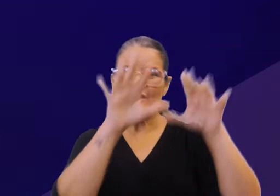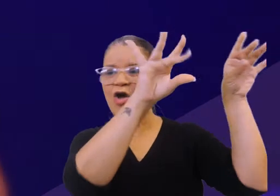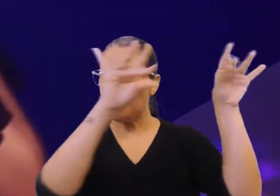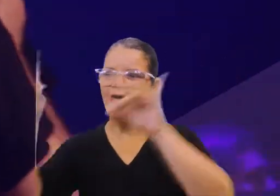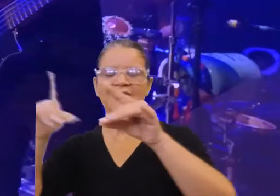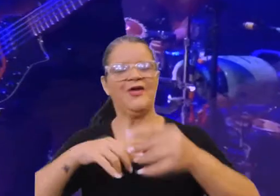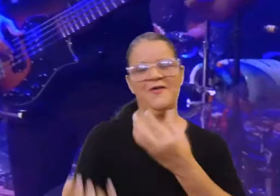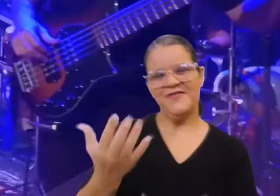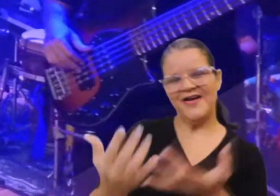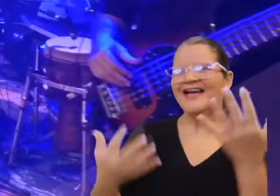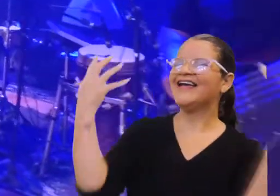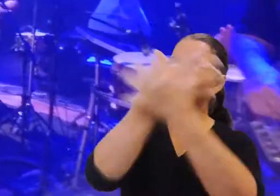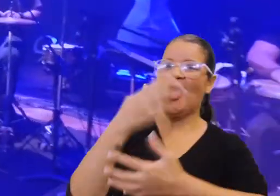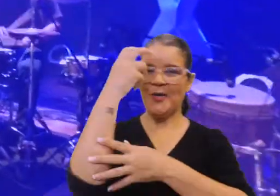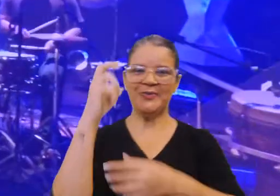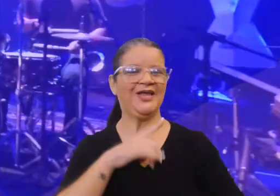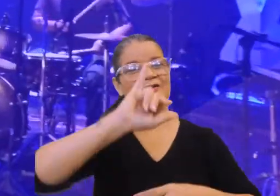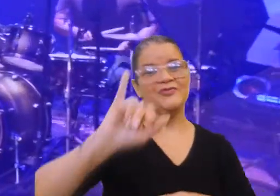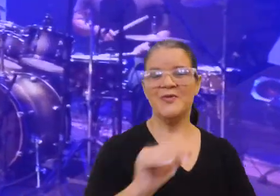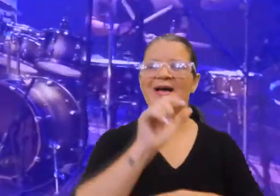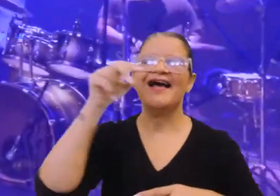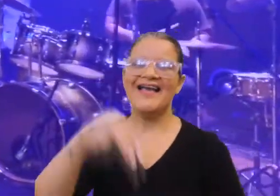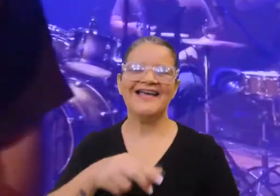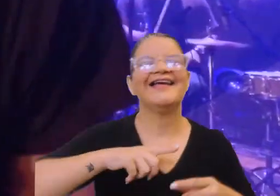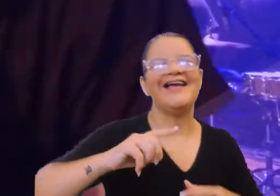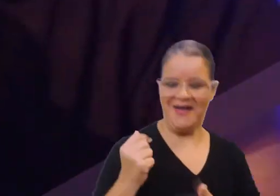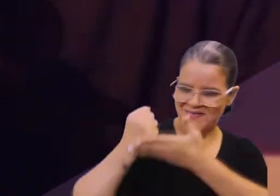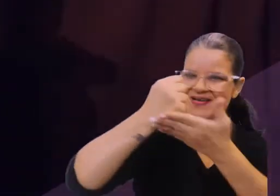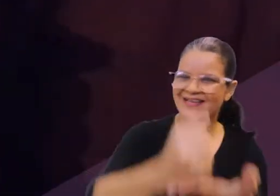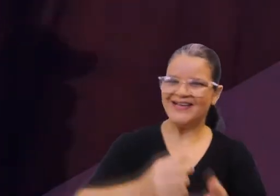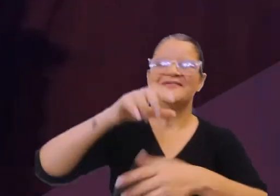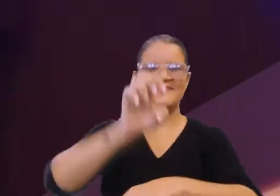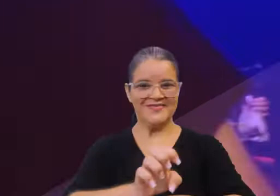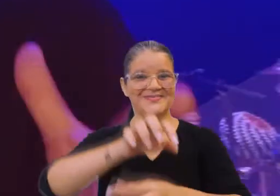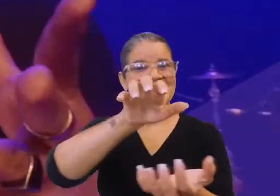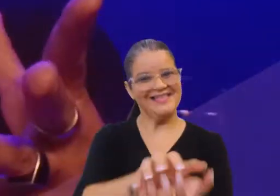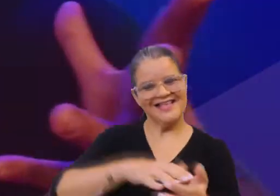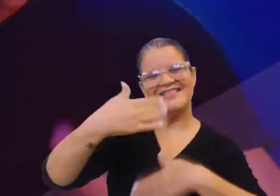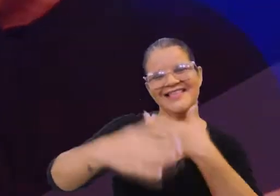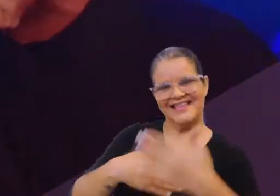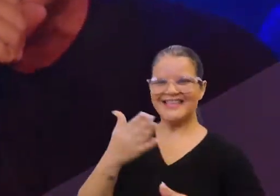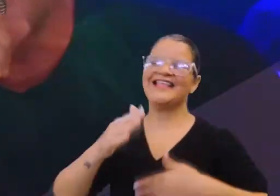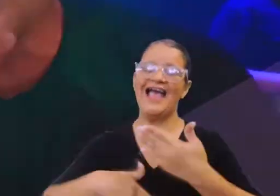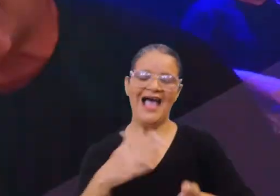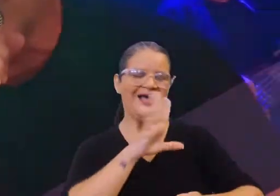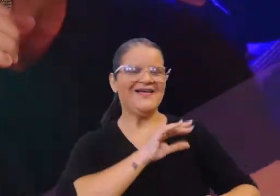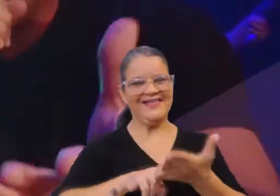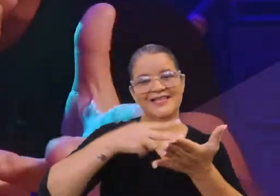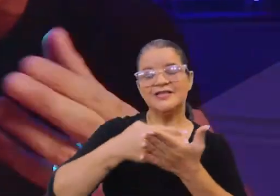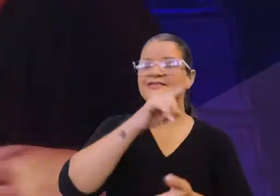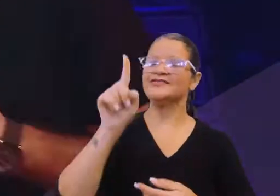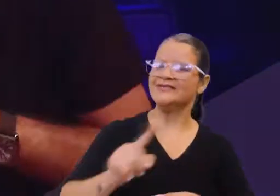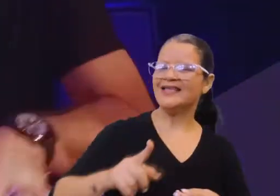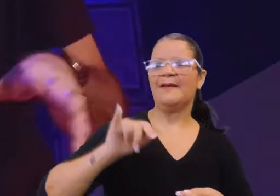fogo encantado. A cultura, a fundação, Joaquim Nambuco. O grande orgulho para o estado de Pernambuco. A paixão na interpretação, Zé Pimentel.